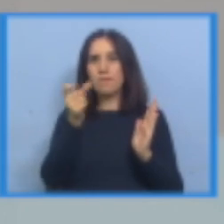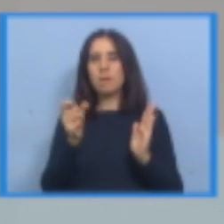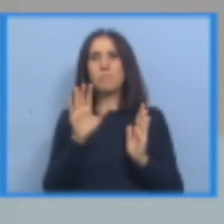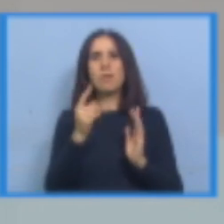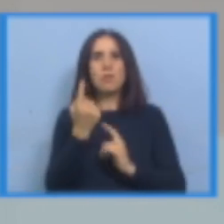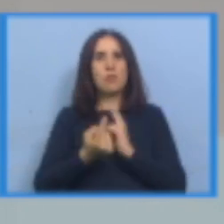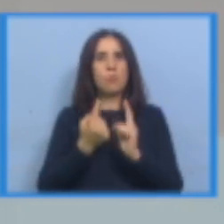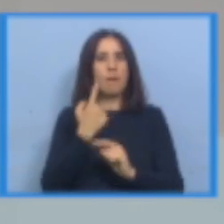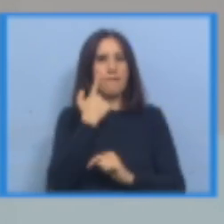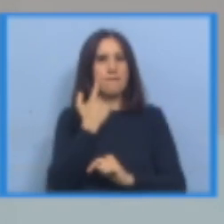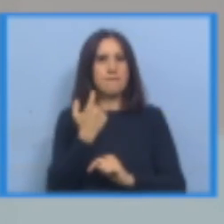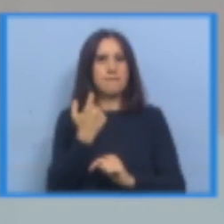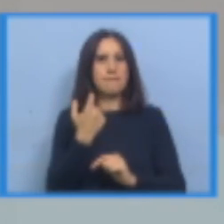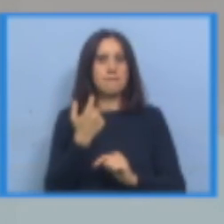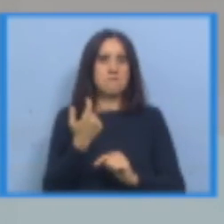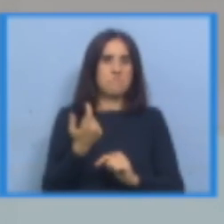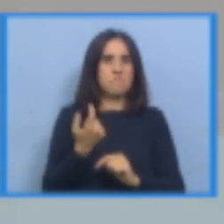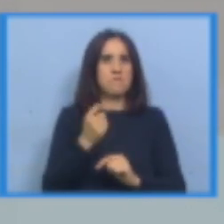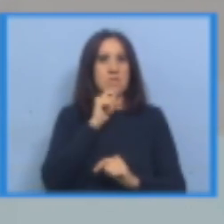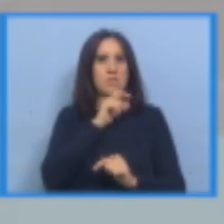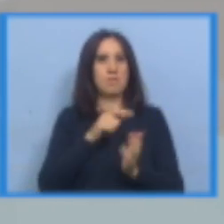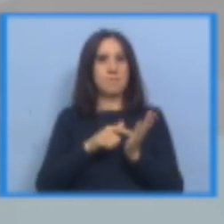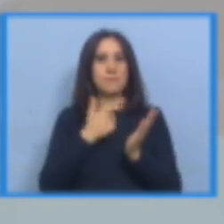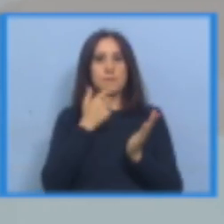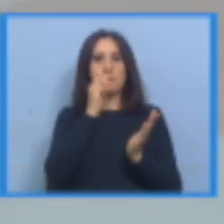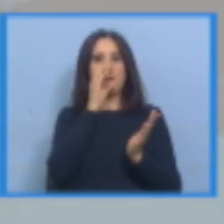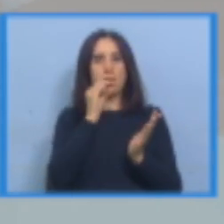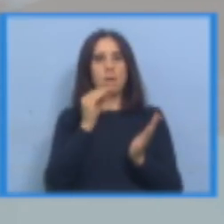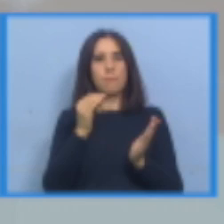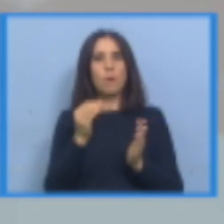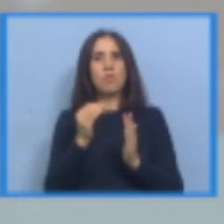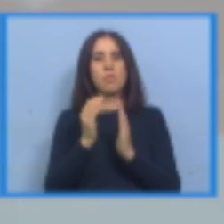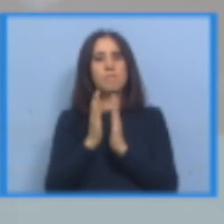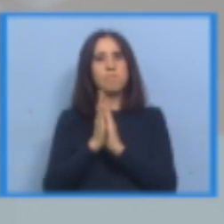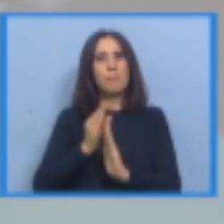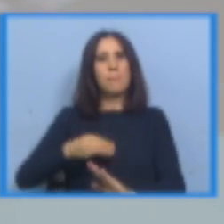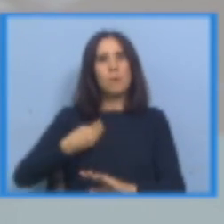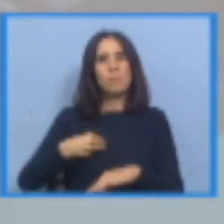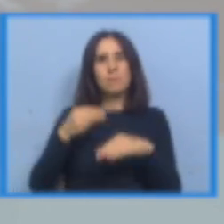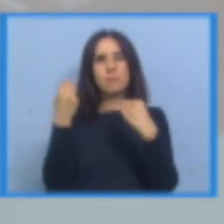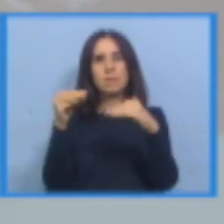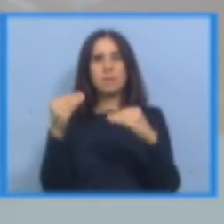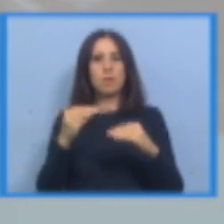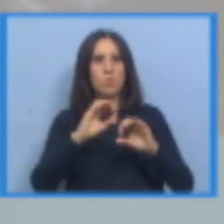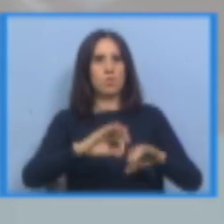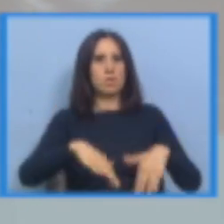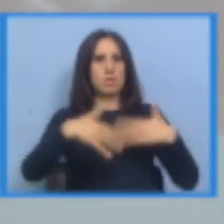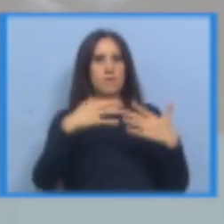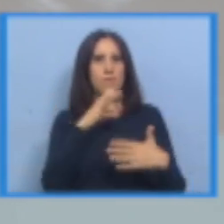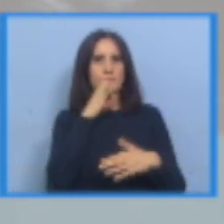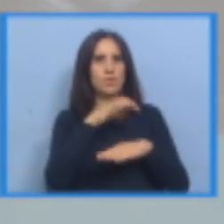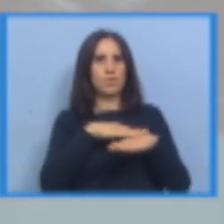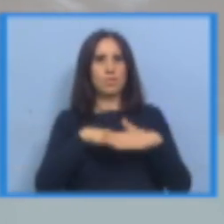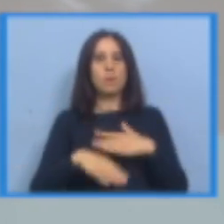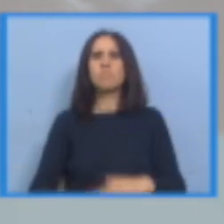delas presumo que é possível também perceber preocupações pastorais, iniciativas tomadas pelos bispos. É evidente